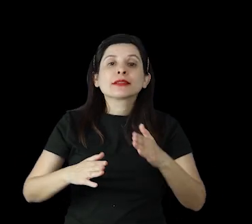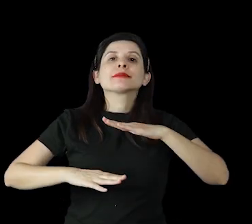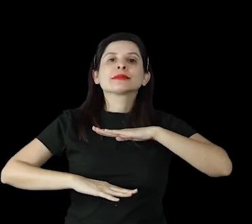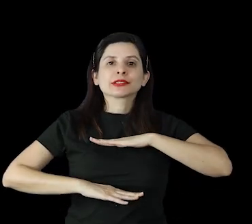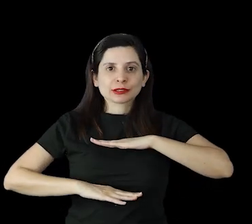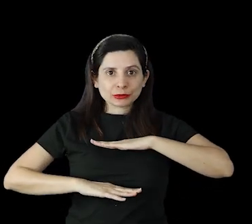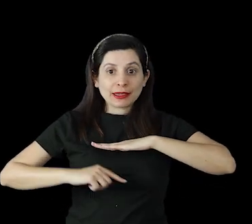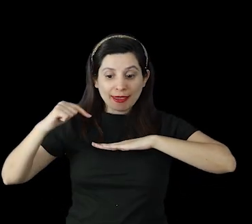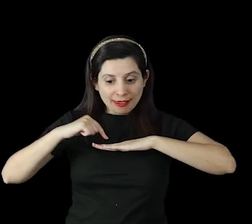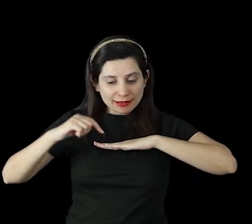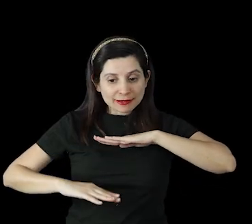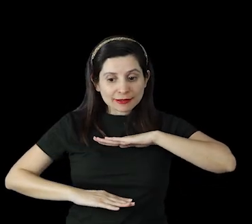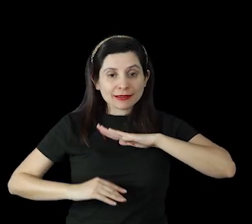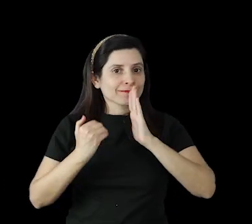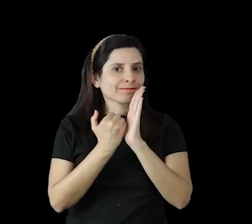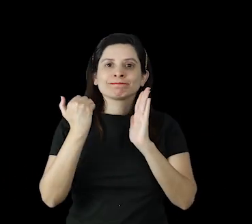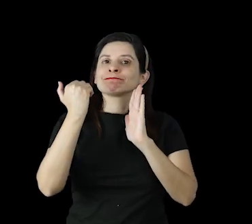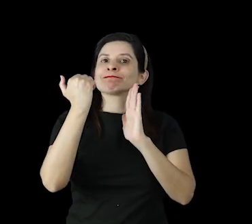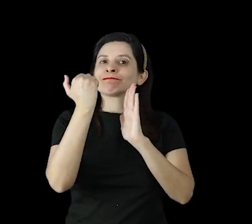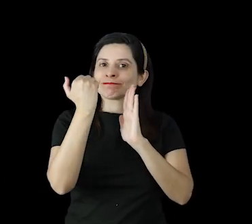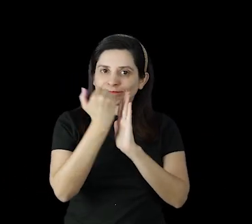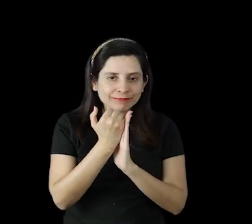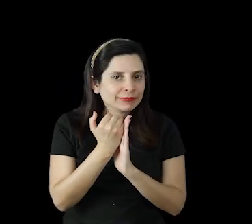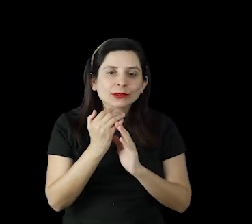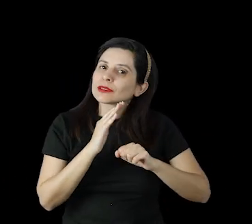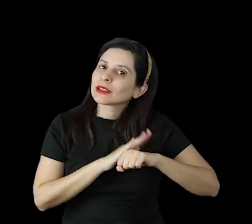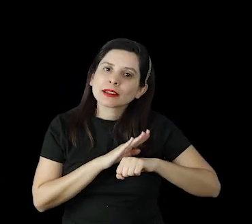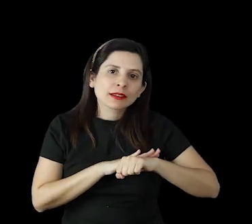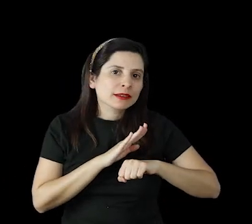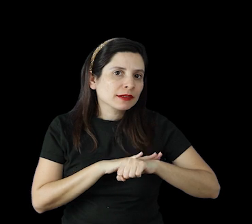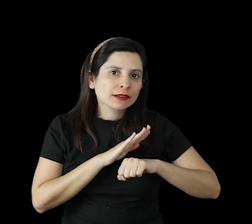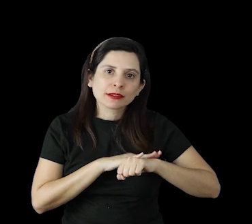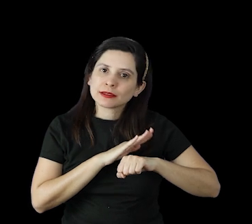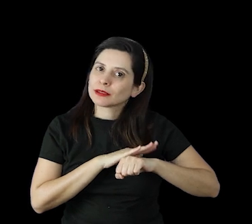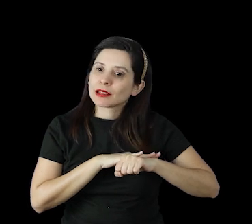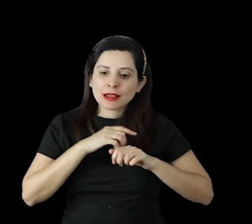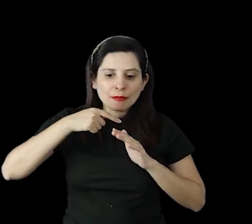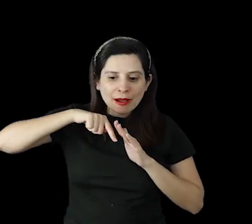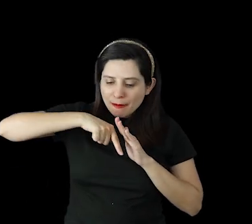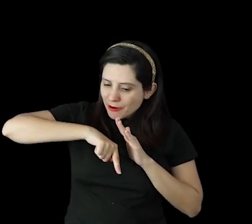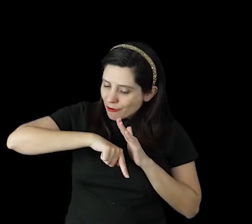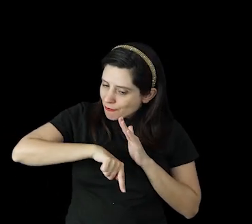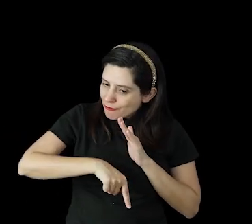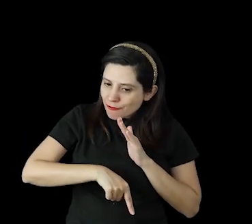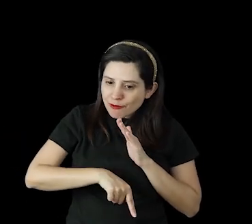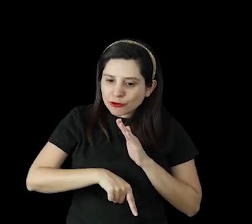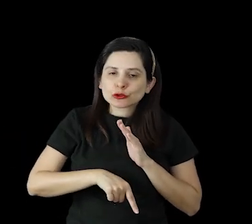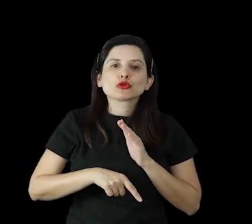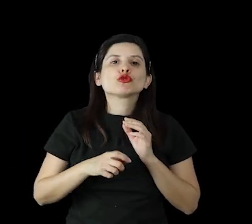situação, e a situação é grande demais, você não tem tempo para mergulhar de uma maneira